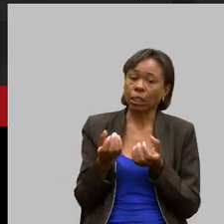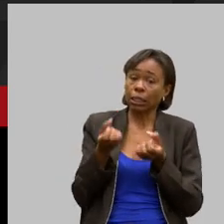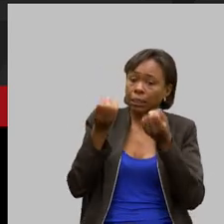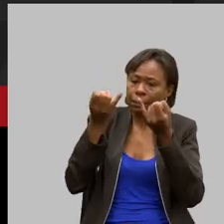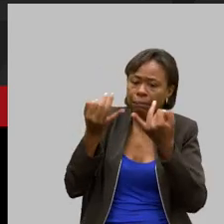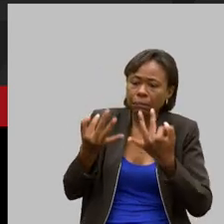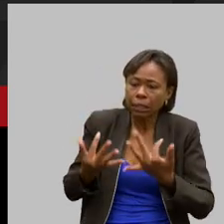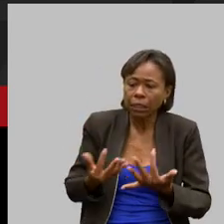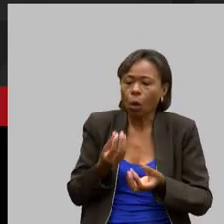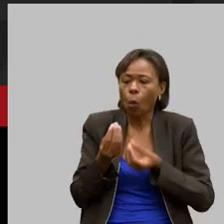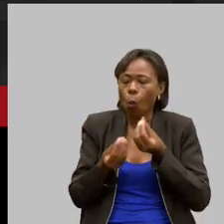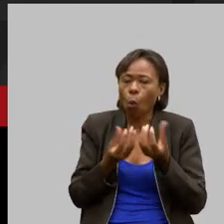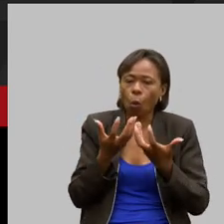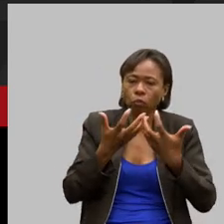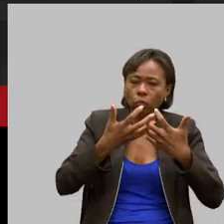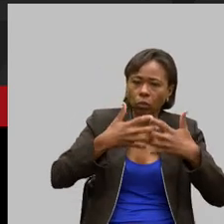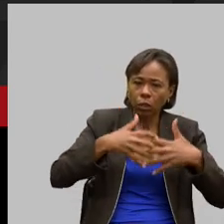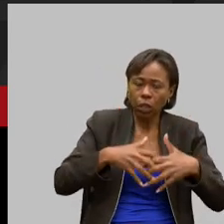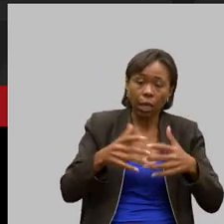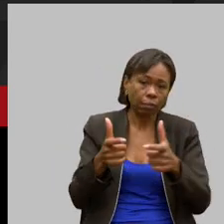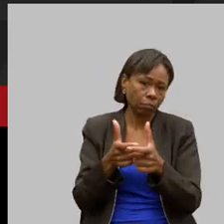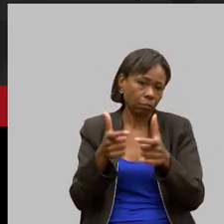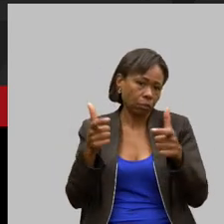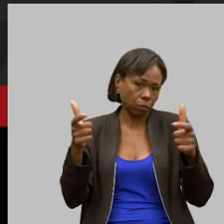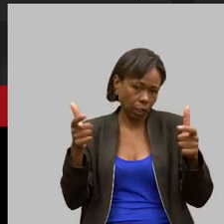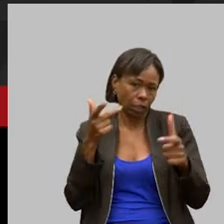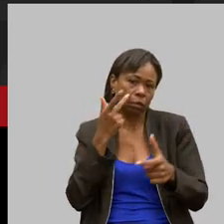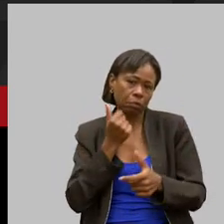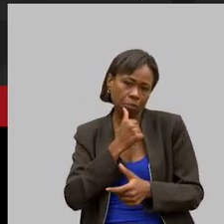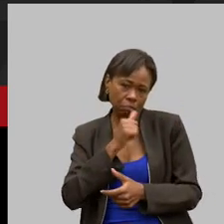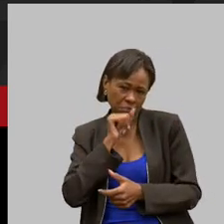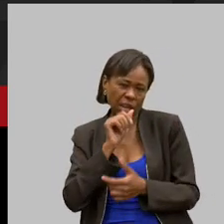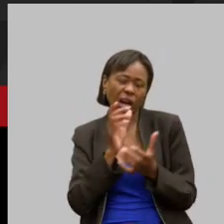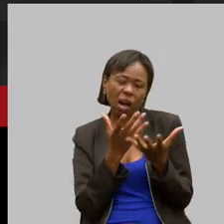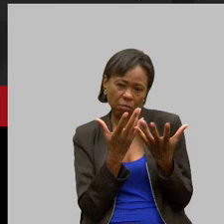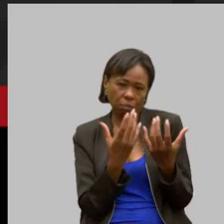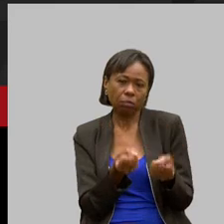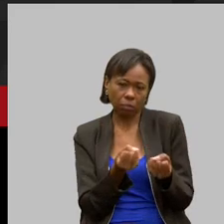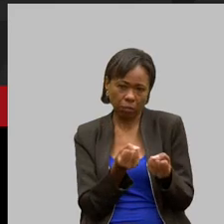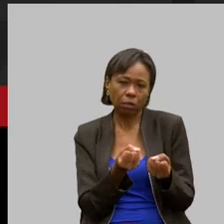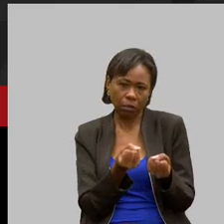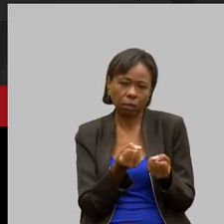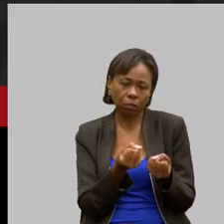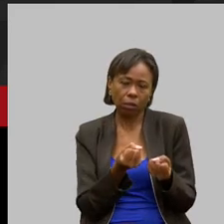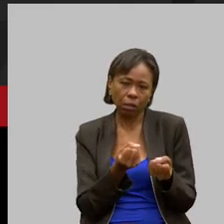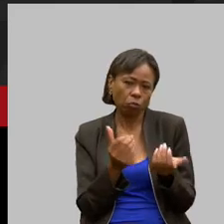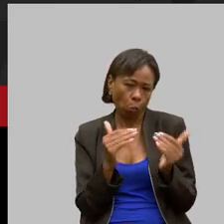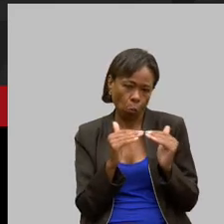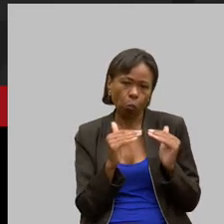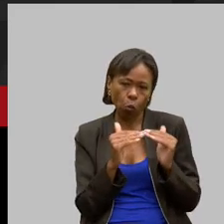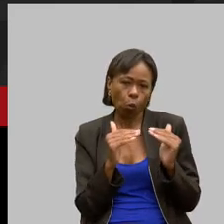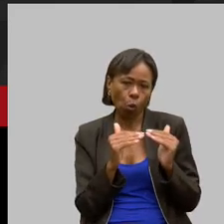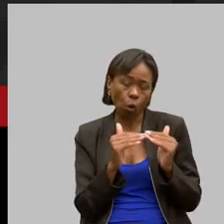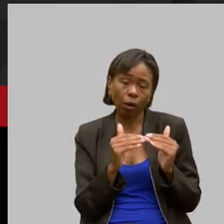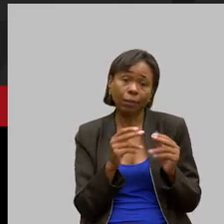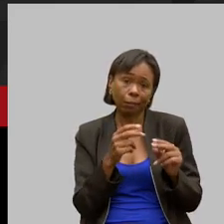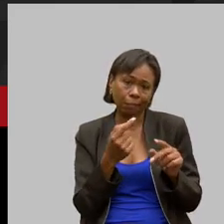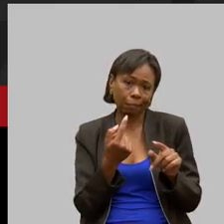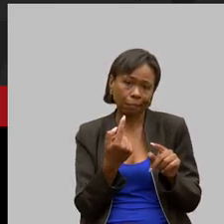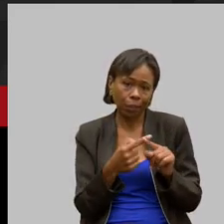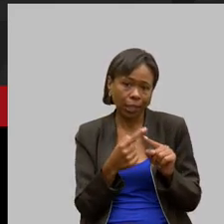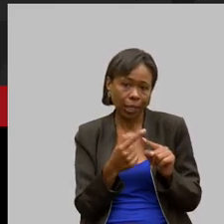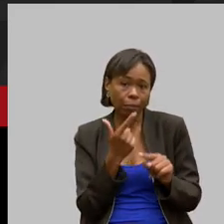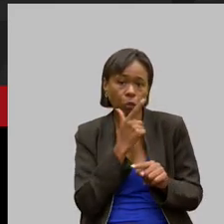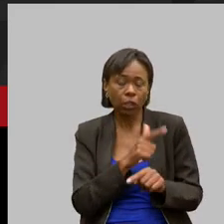né A grande maioria dos Pais concordam né pra gente conseguir resolver o problema né do